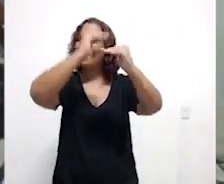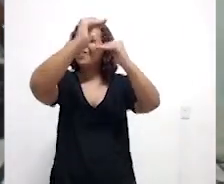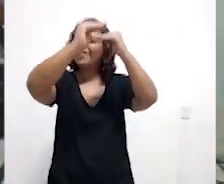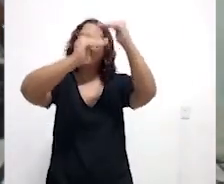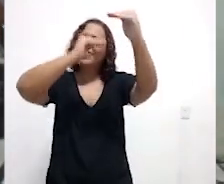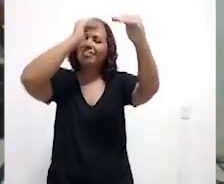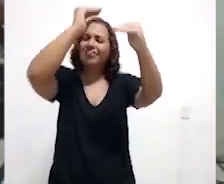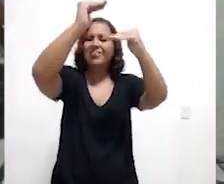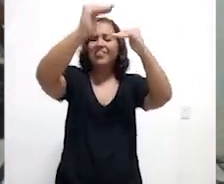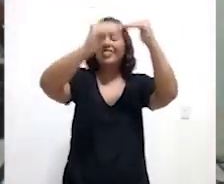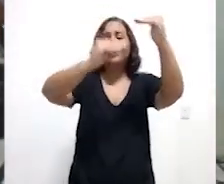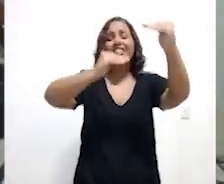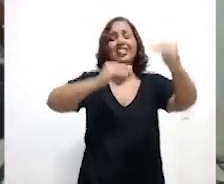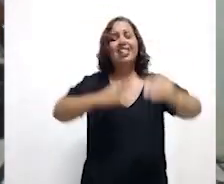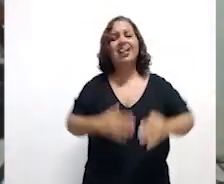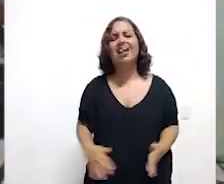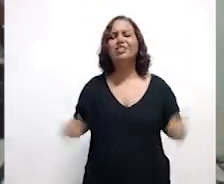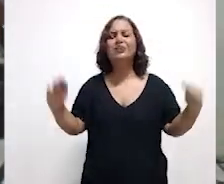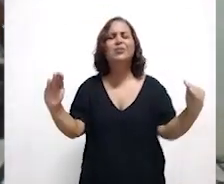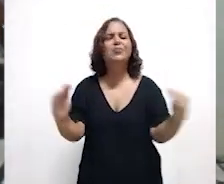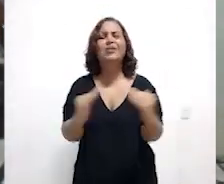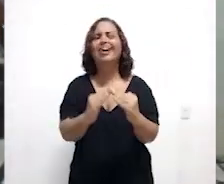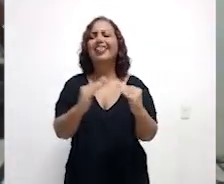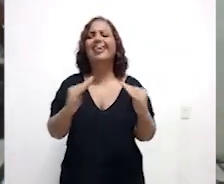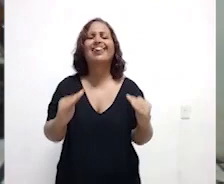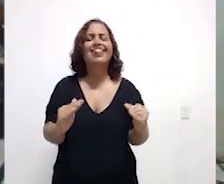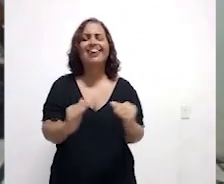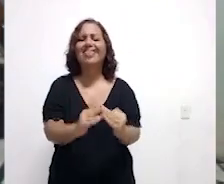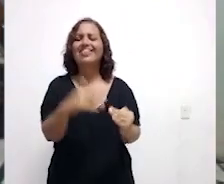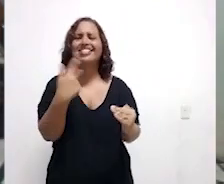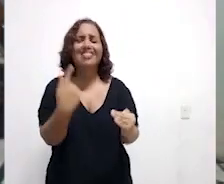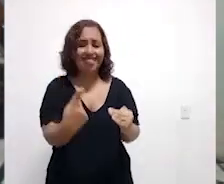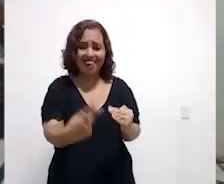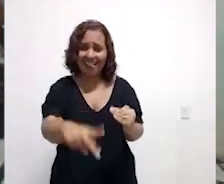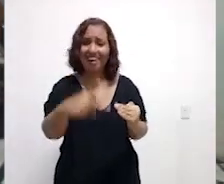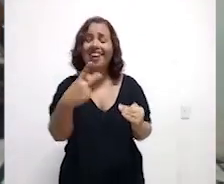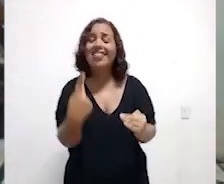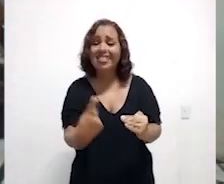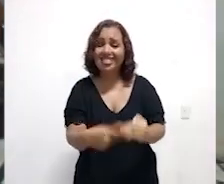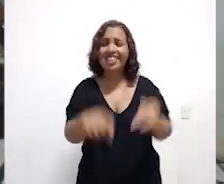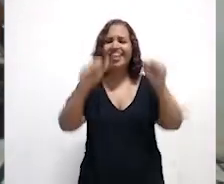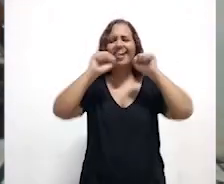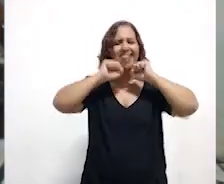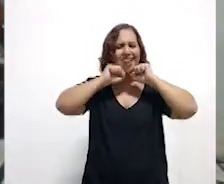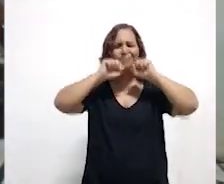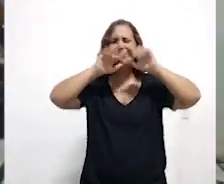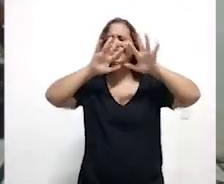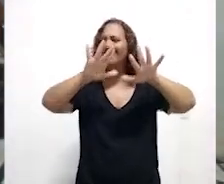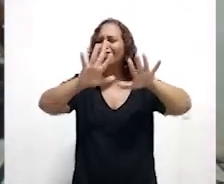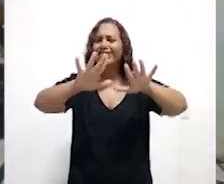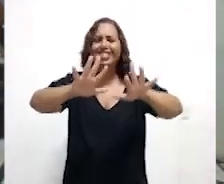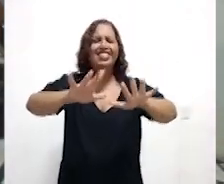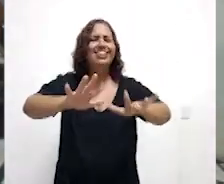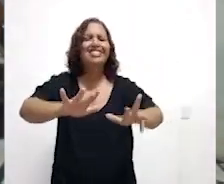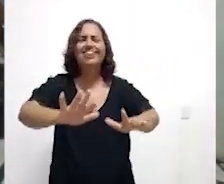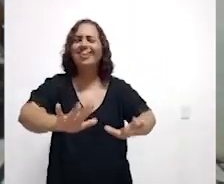constrói. A tua casa será